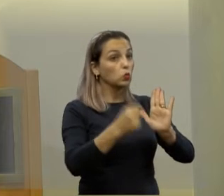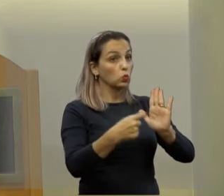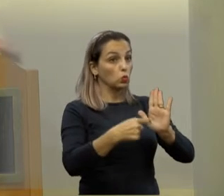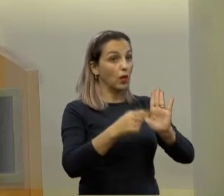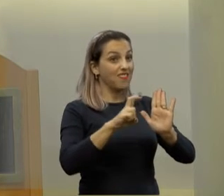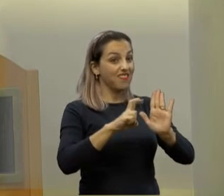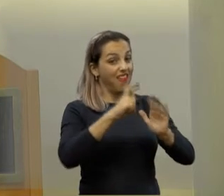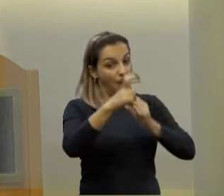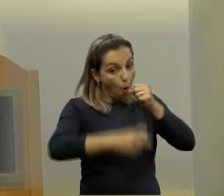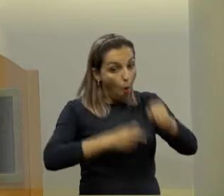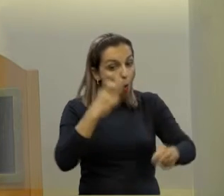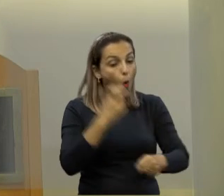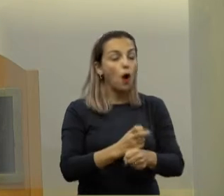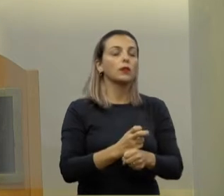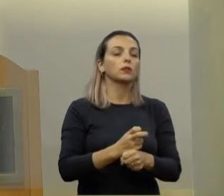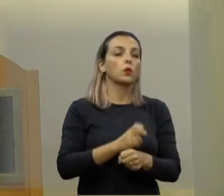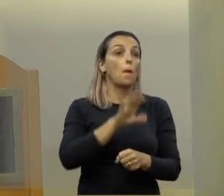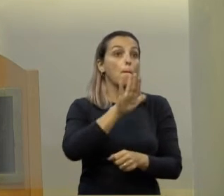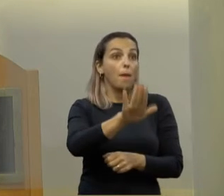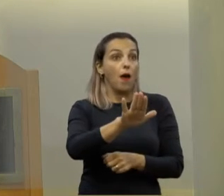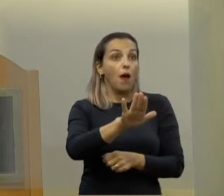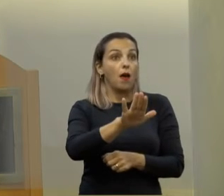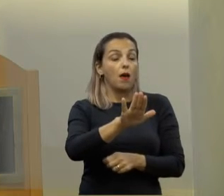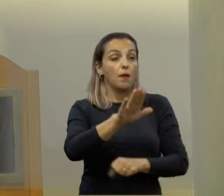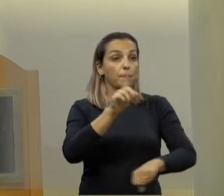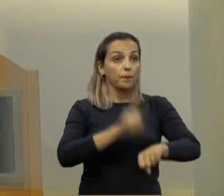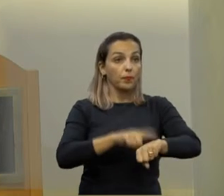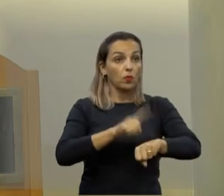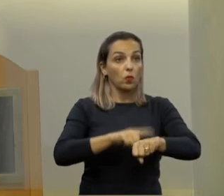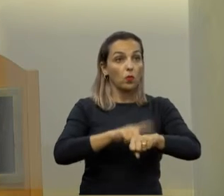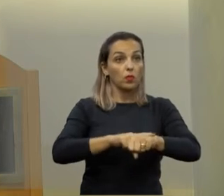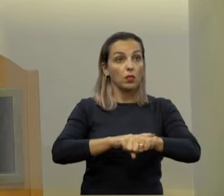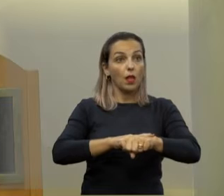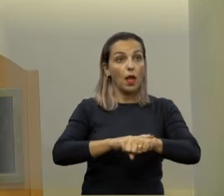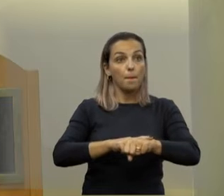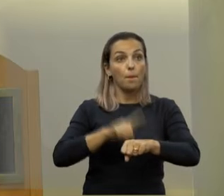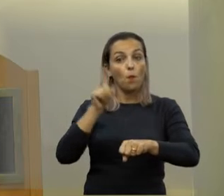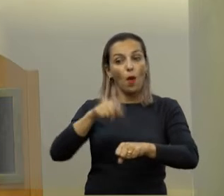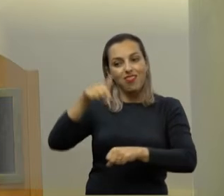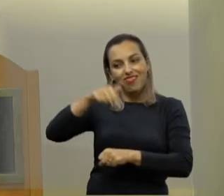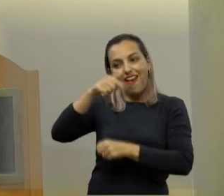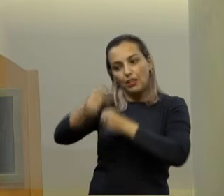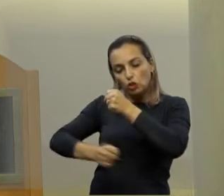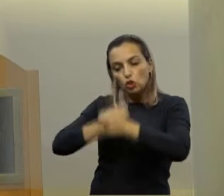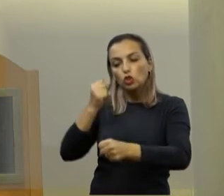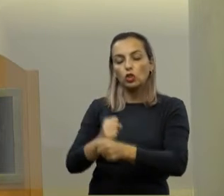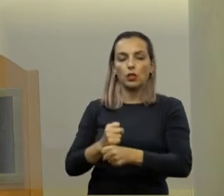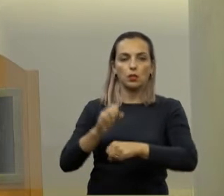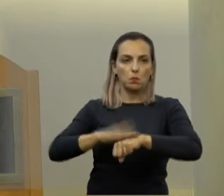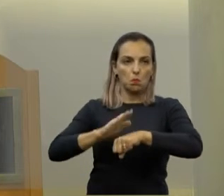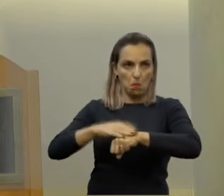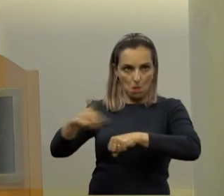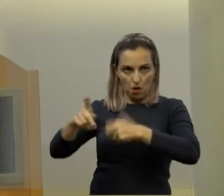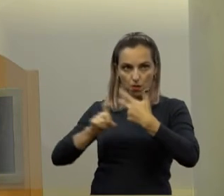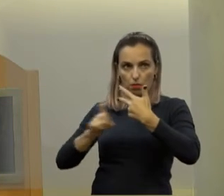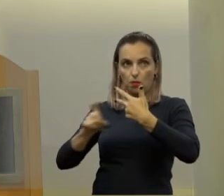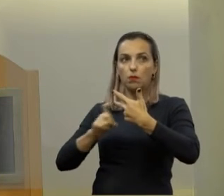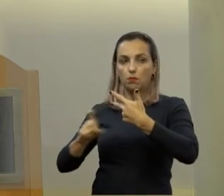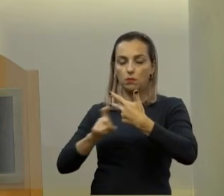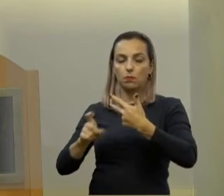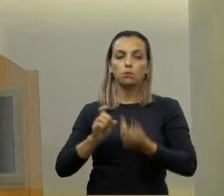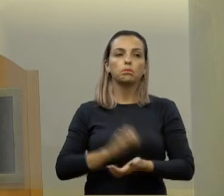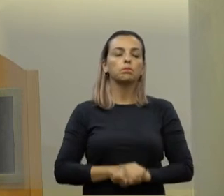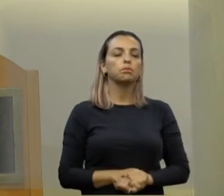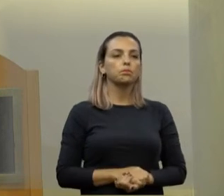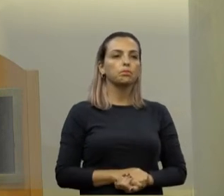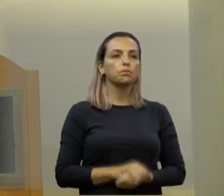garantia de 5 anos e o tempo foi proposto de sete anos sugerido pelo próprio governo sobre Neve